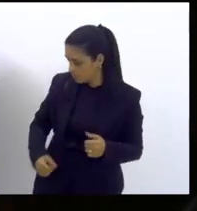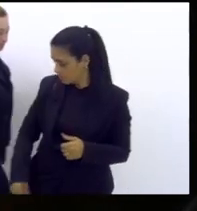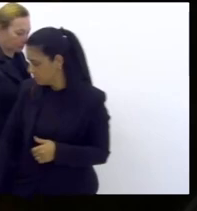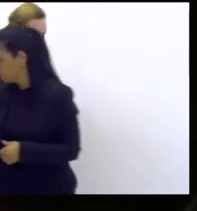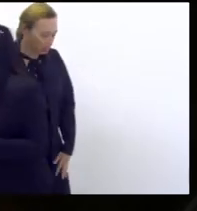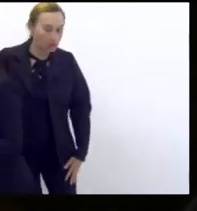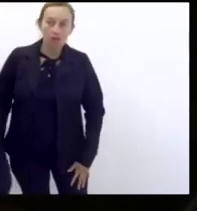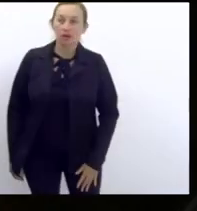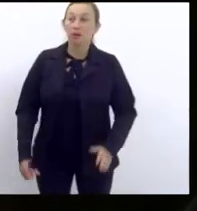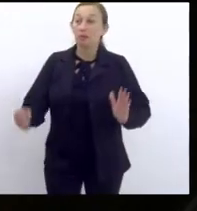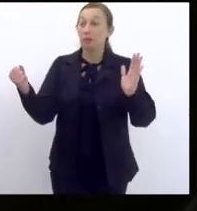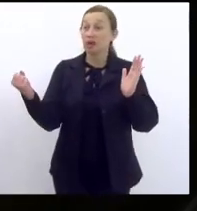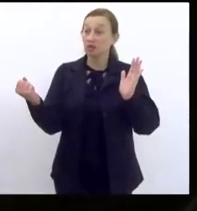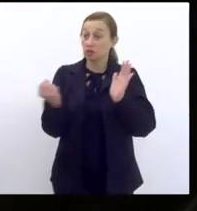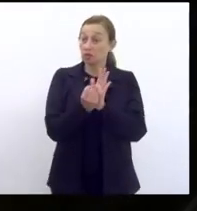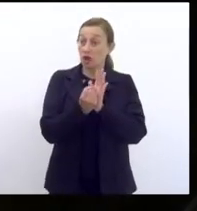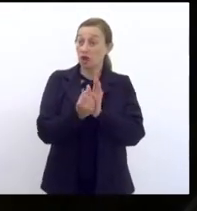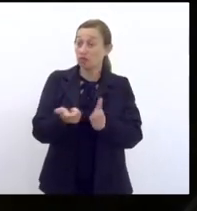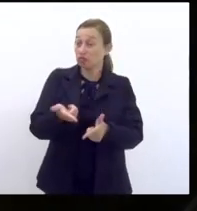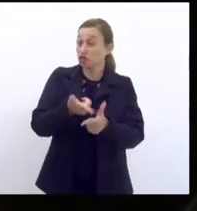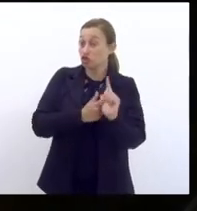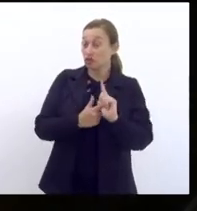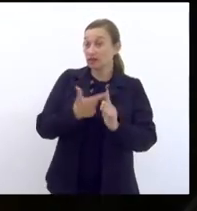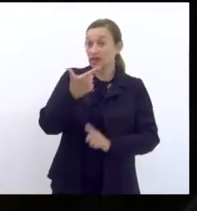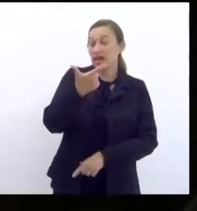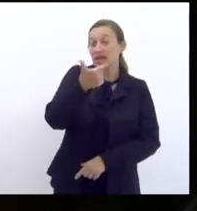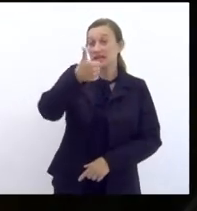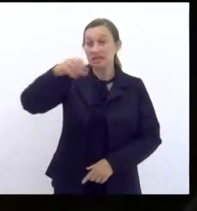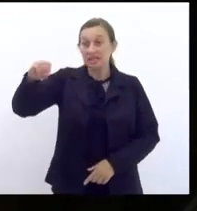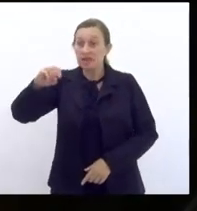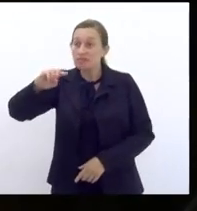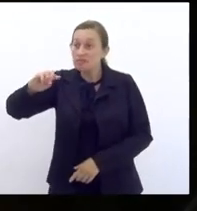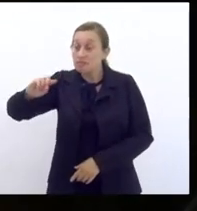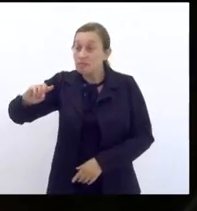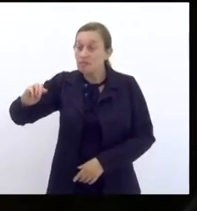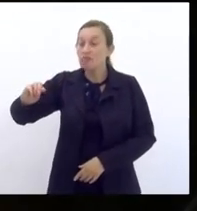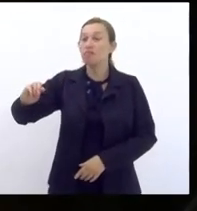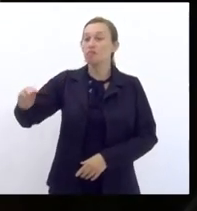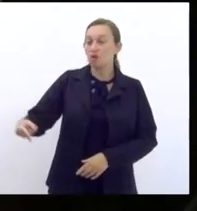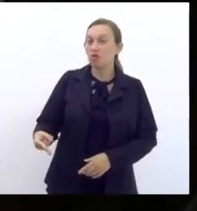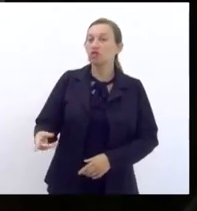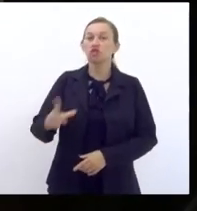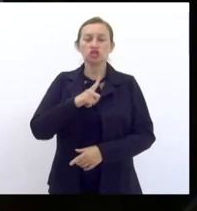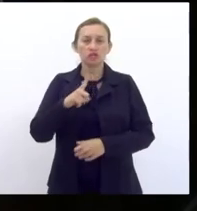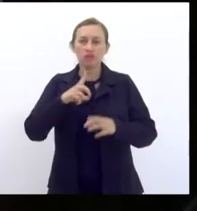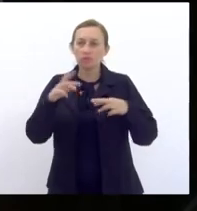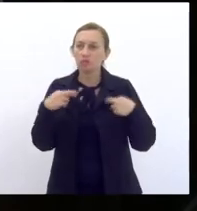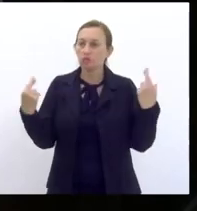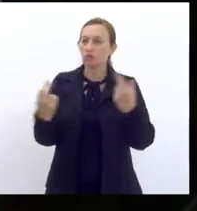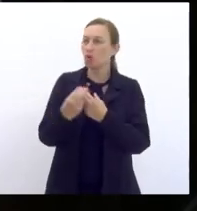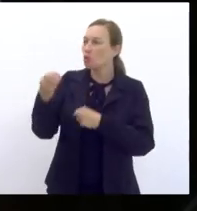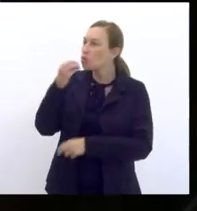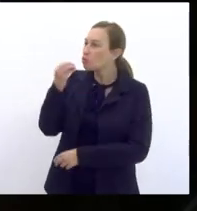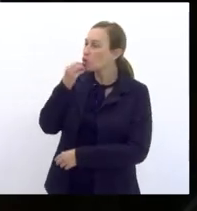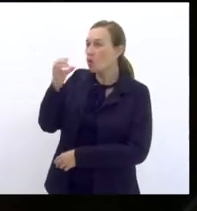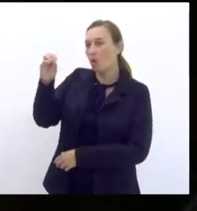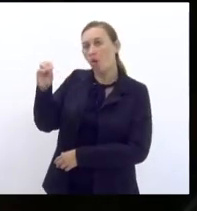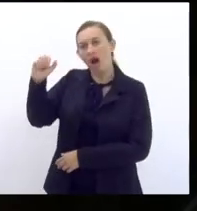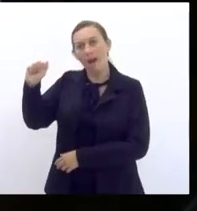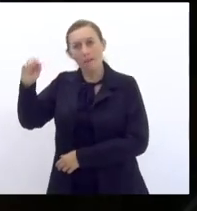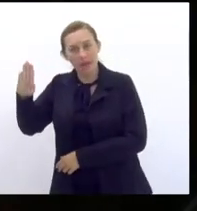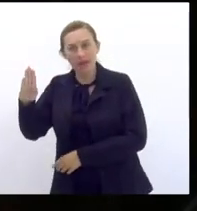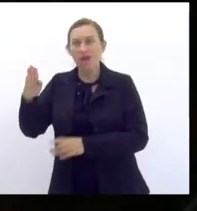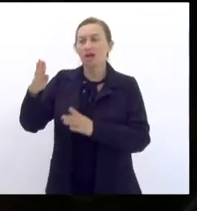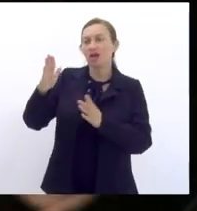patronal e mais dívida trabalhista recentemente a gente teve oportunidade de reunir lá na OAB aos meses atrás